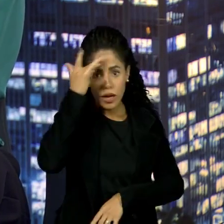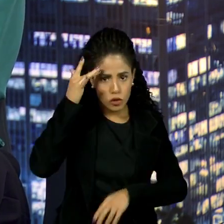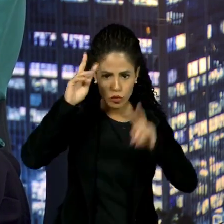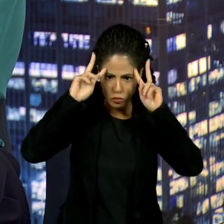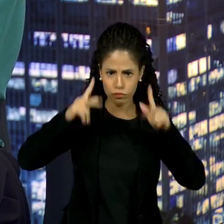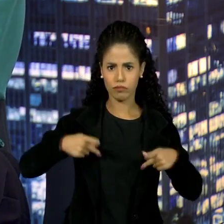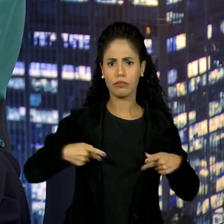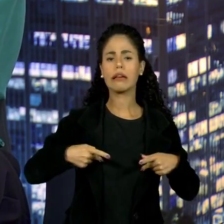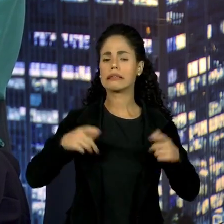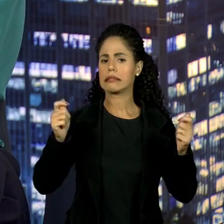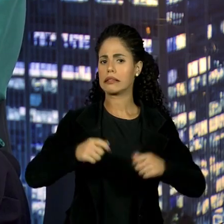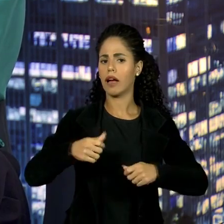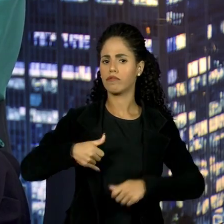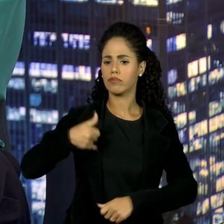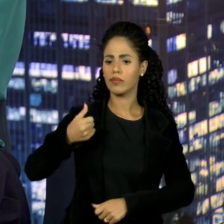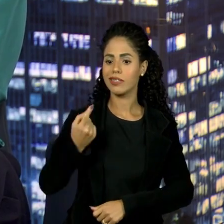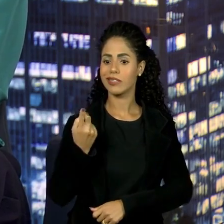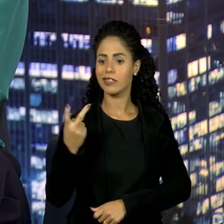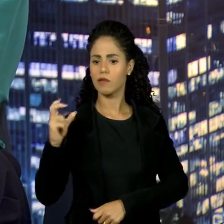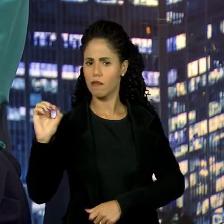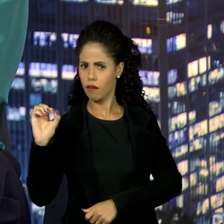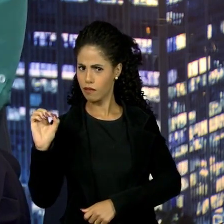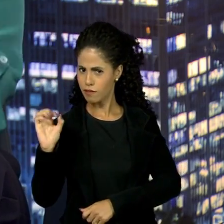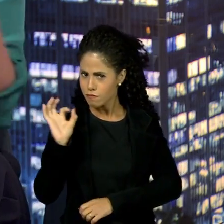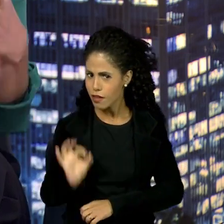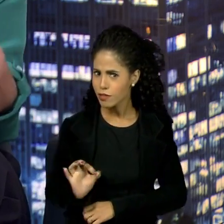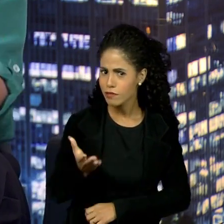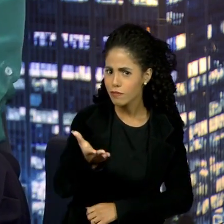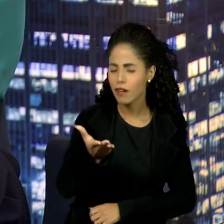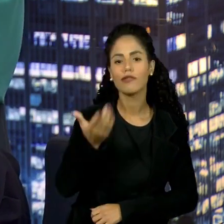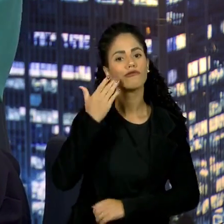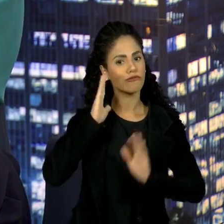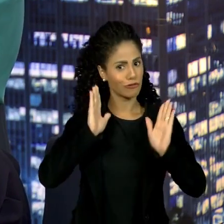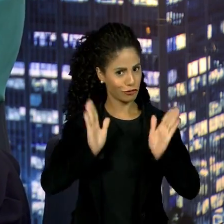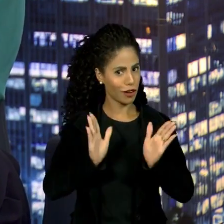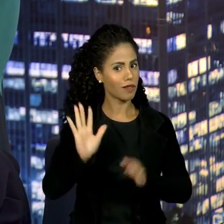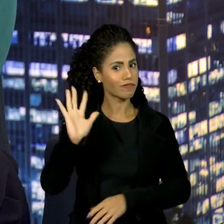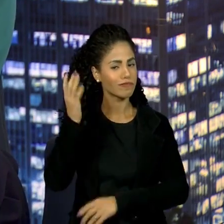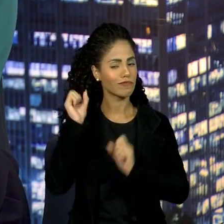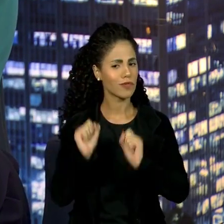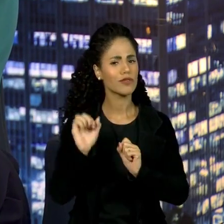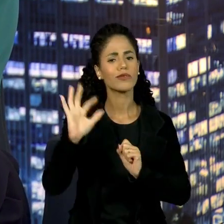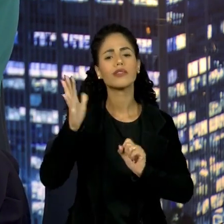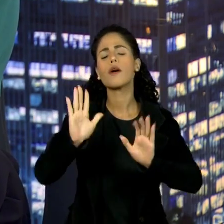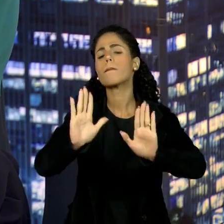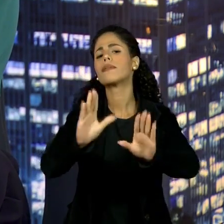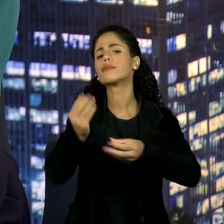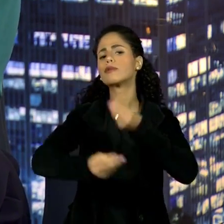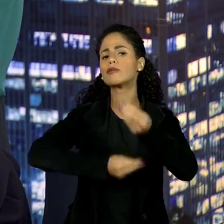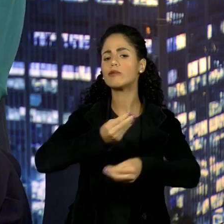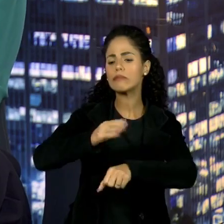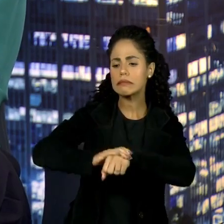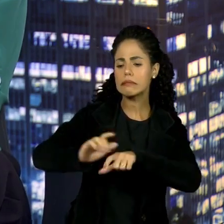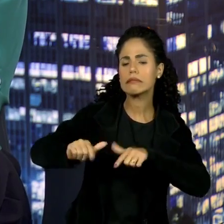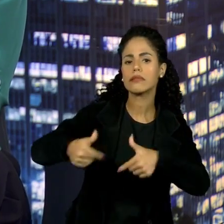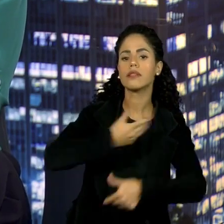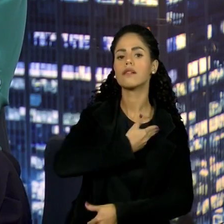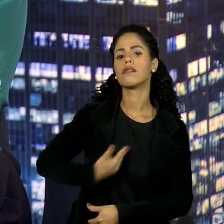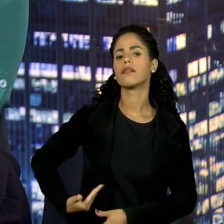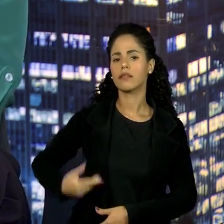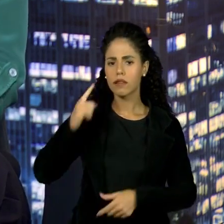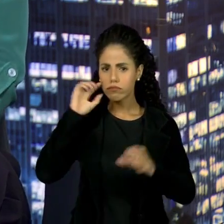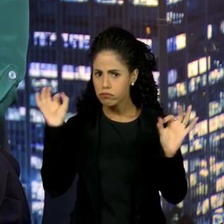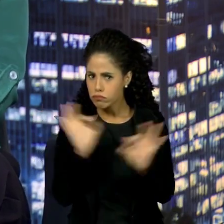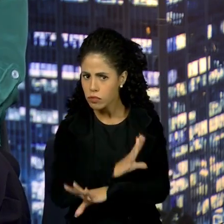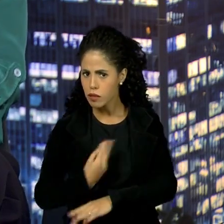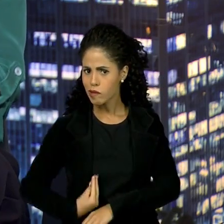aos 150 anos de idade já nasceu e já está entre nós. Mas será que o poder público está preparado para essa